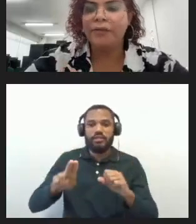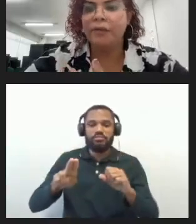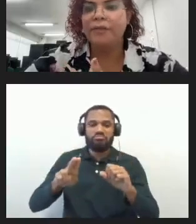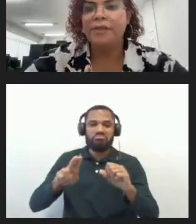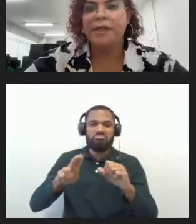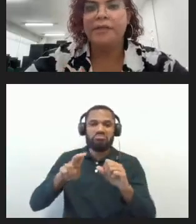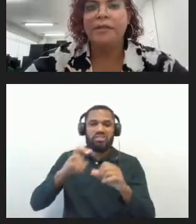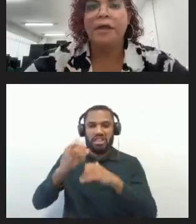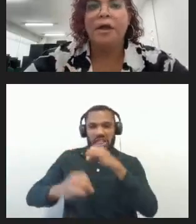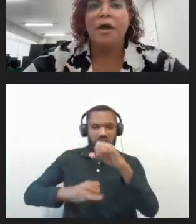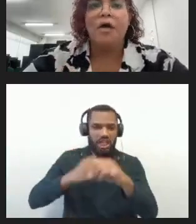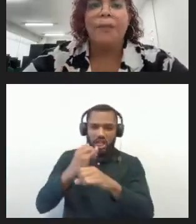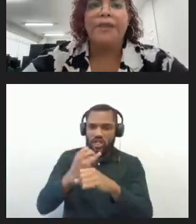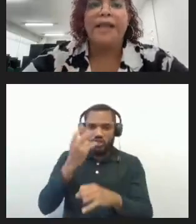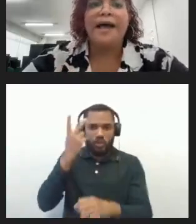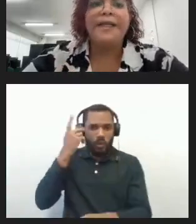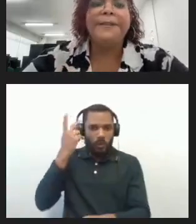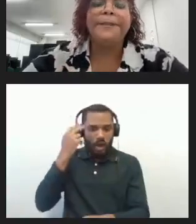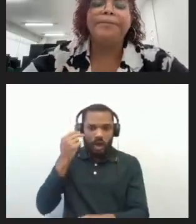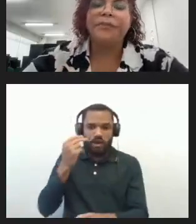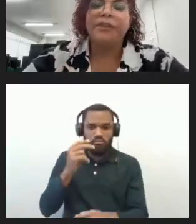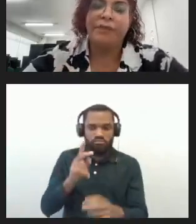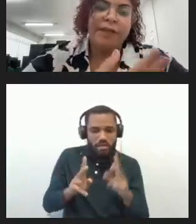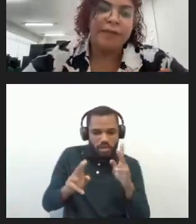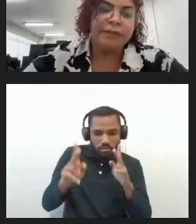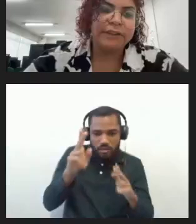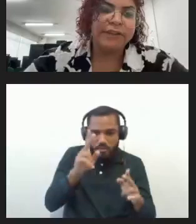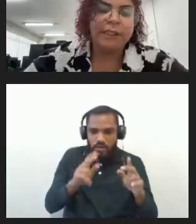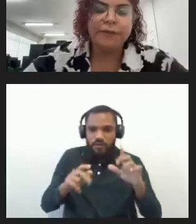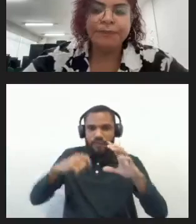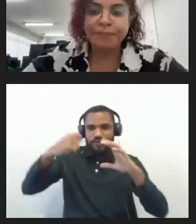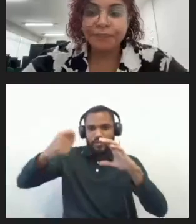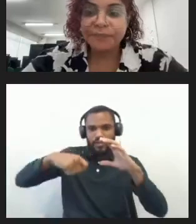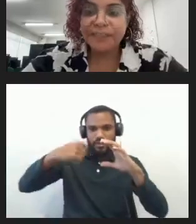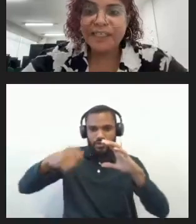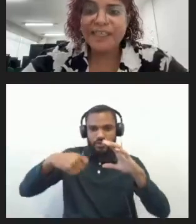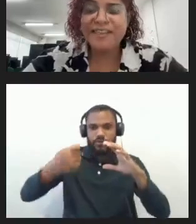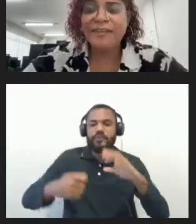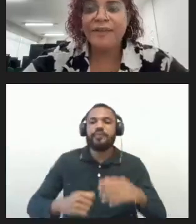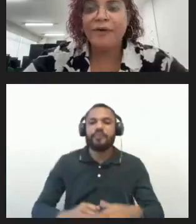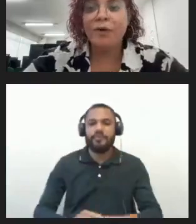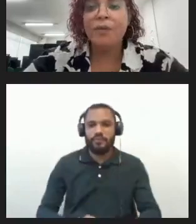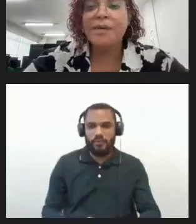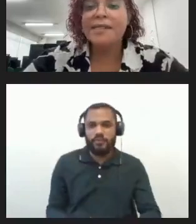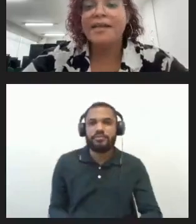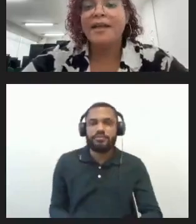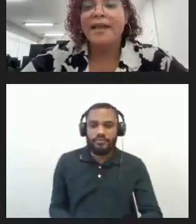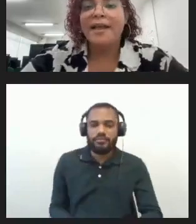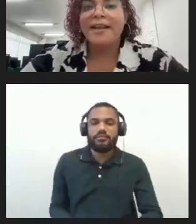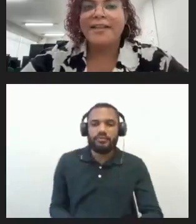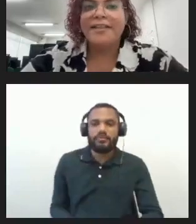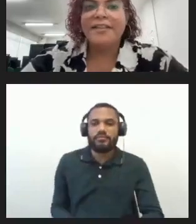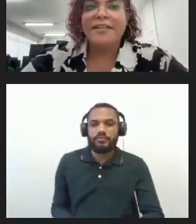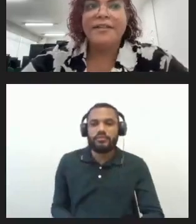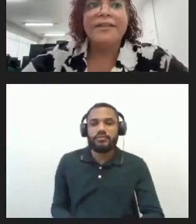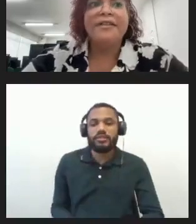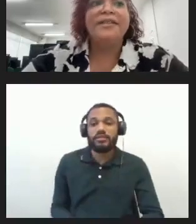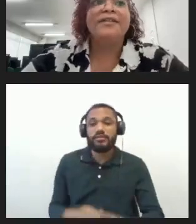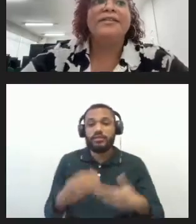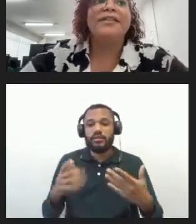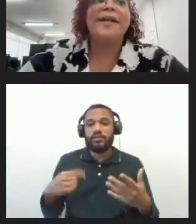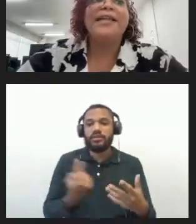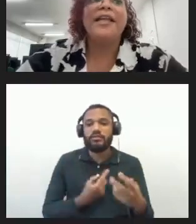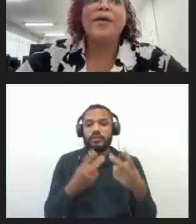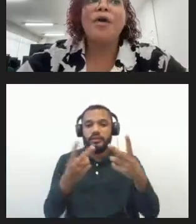próprio navegador que vocês optarem, né, estiverem utilizando. E a gente vai ver algumas características